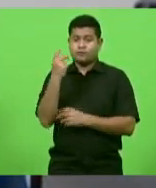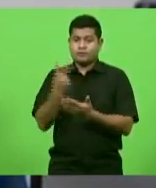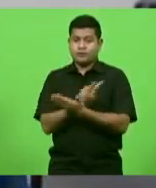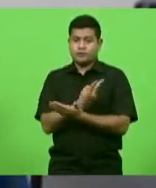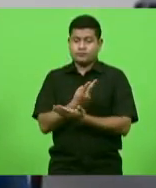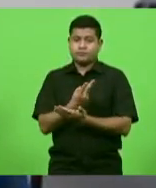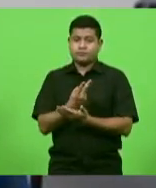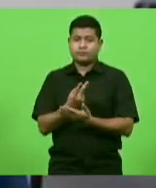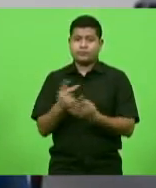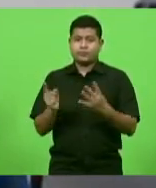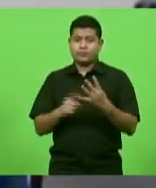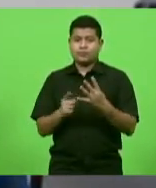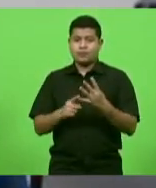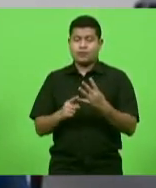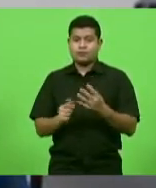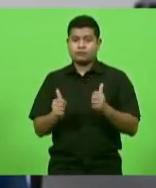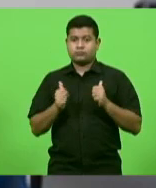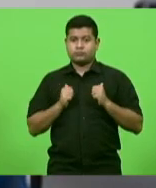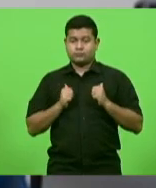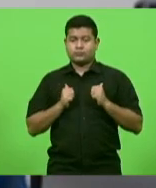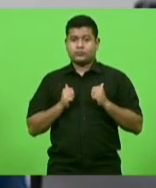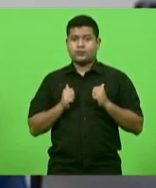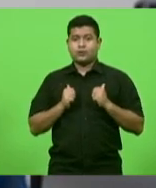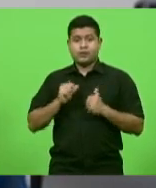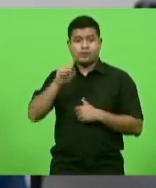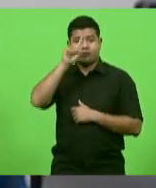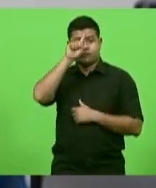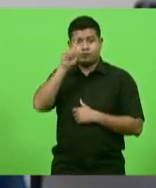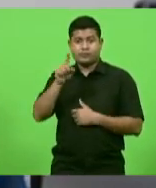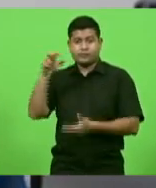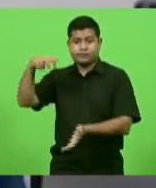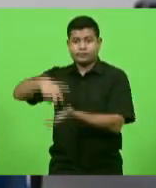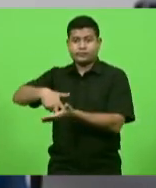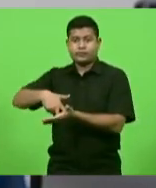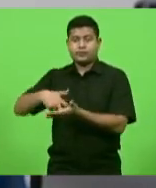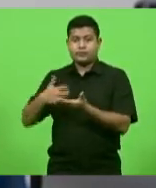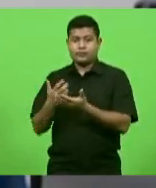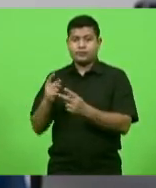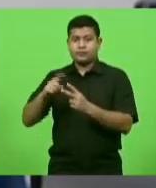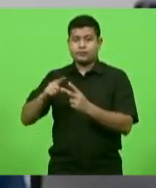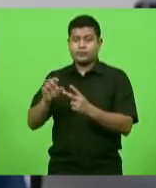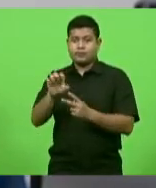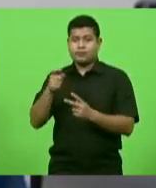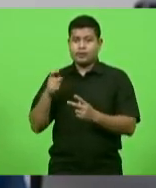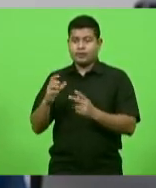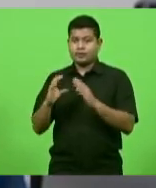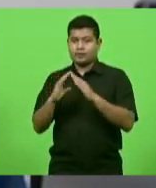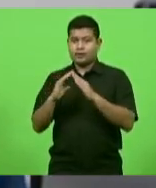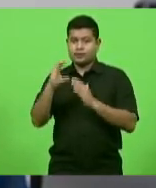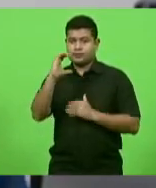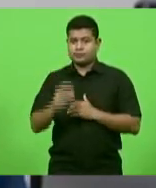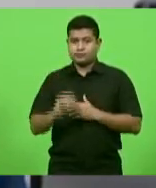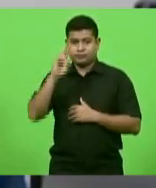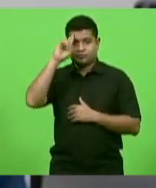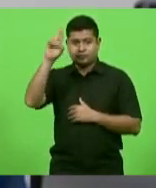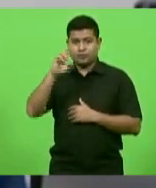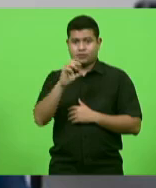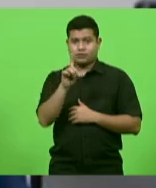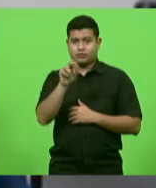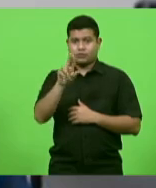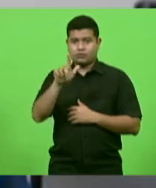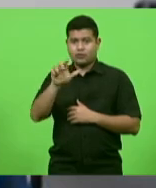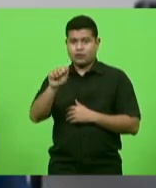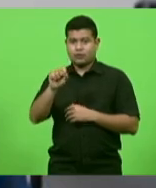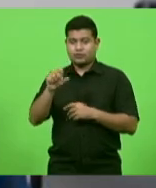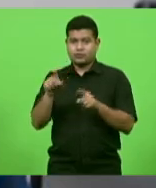e de omissão ou da efetiva a responsabilização do ex-chefe da Casa Civil do gvlaw da e doença secretário de saúde é um